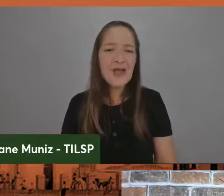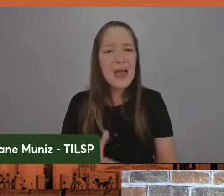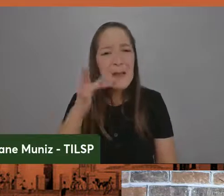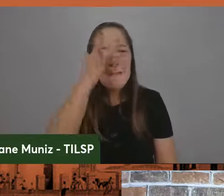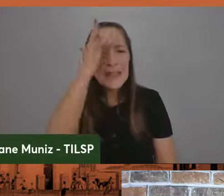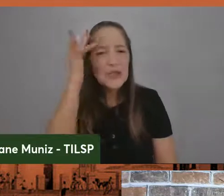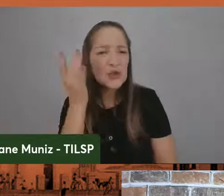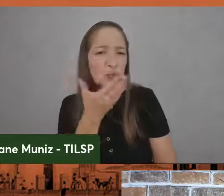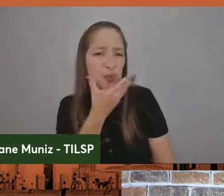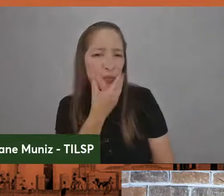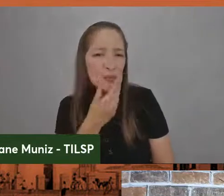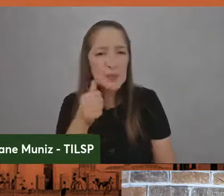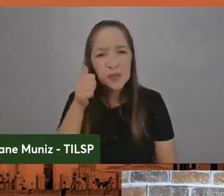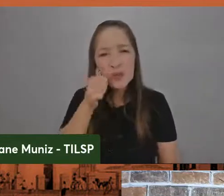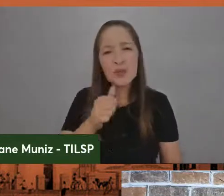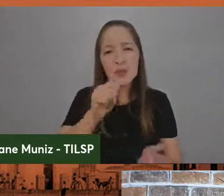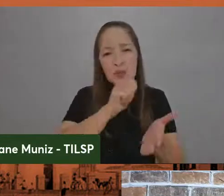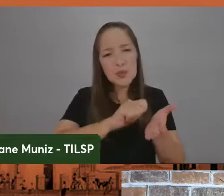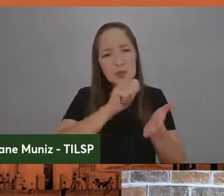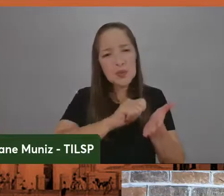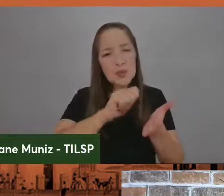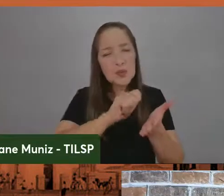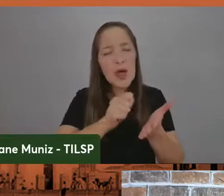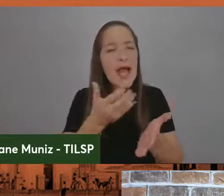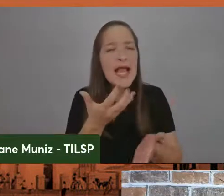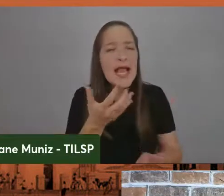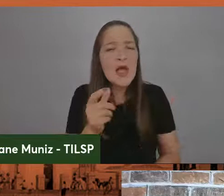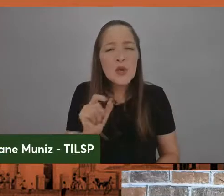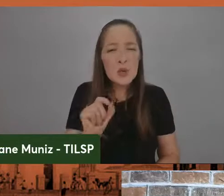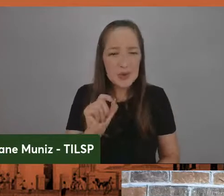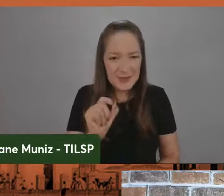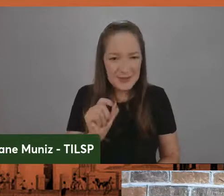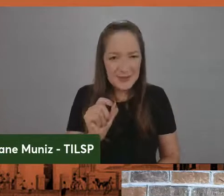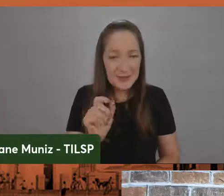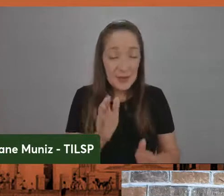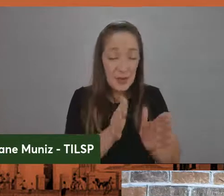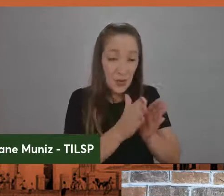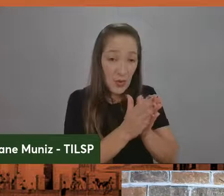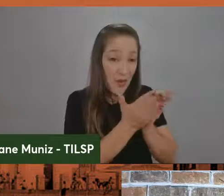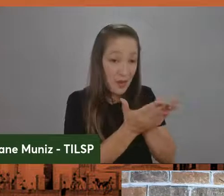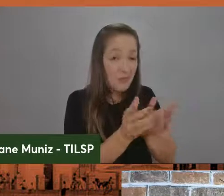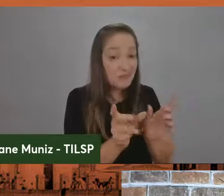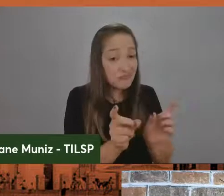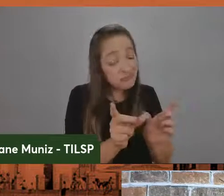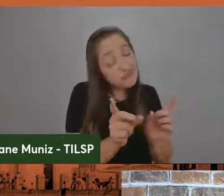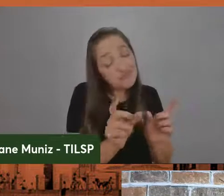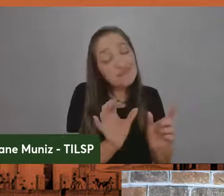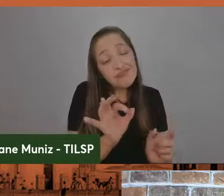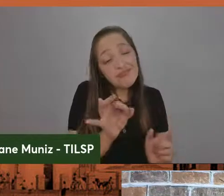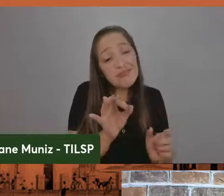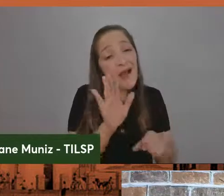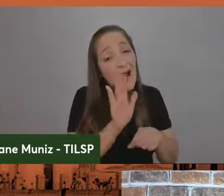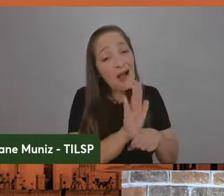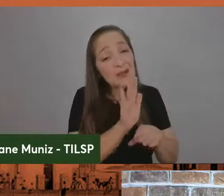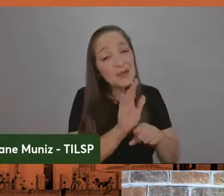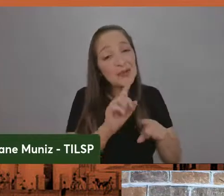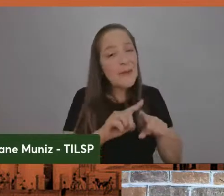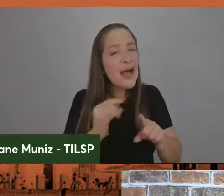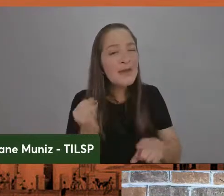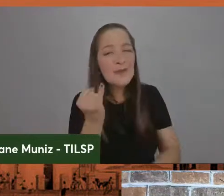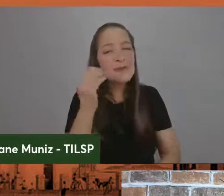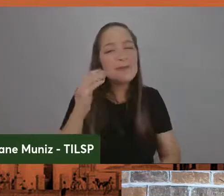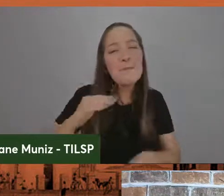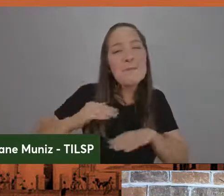seu livro seja... Não é que seu livro seja vendido, só isso ajuda os escritores a viver, mas é que seu